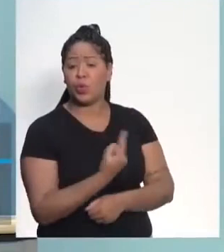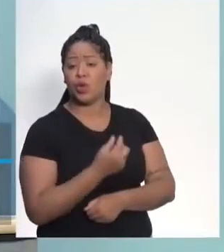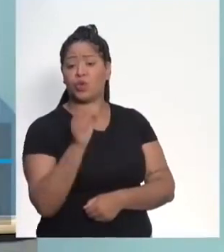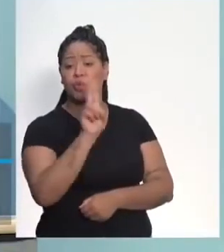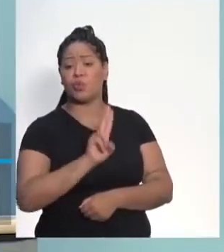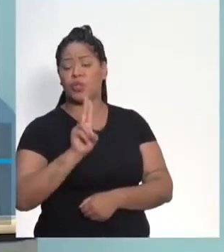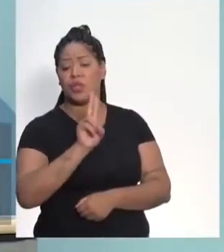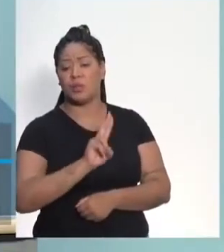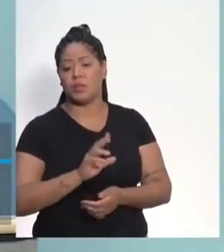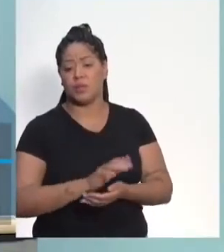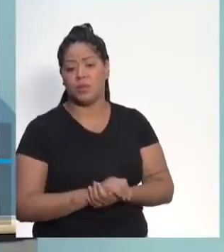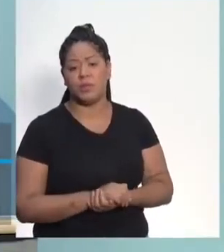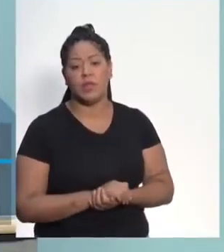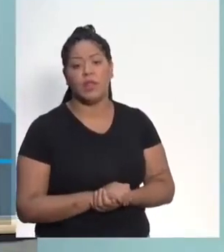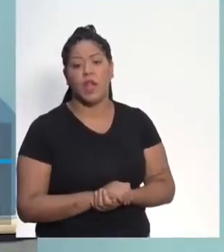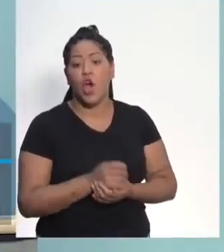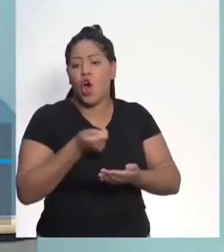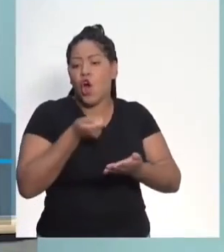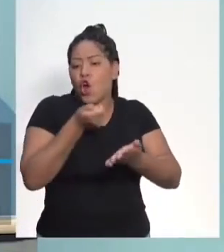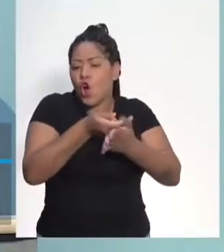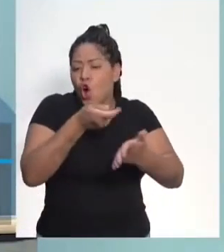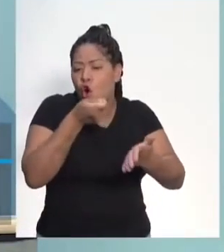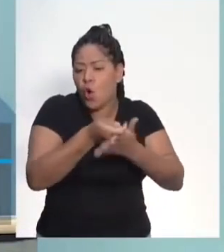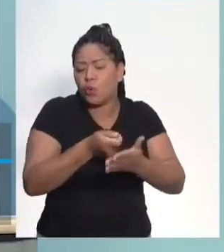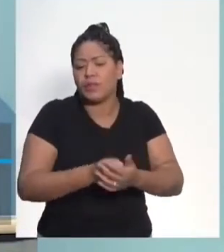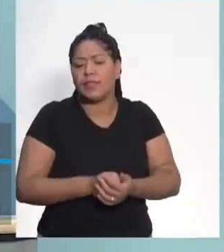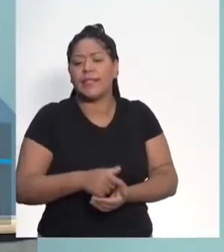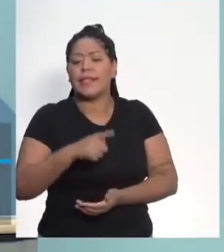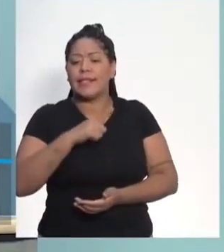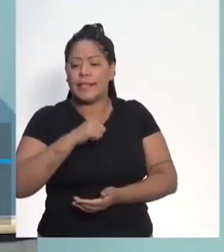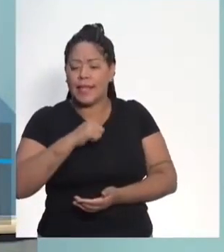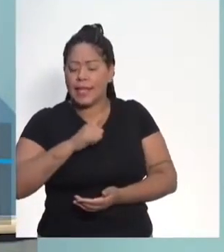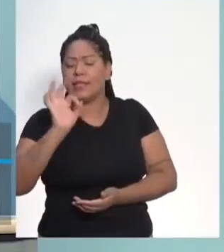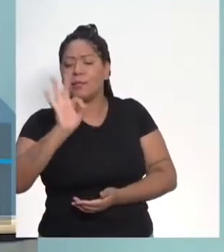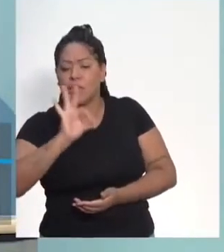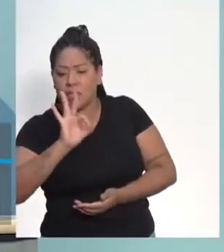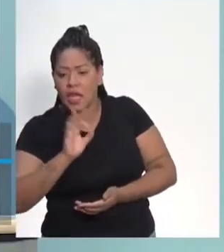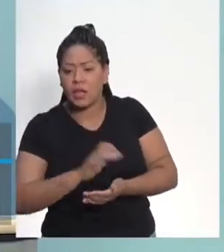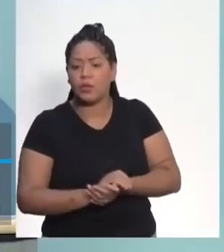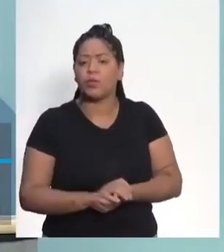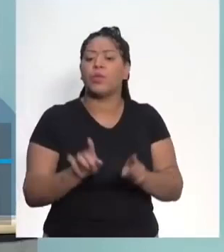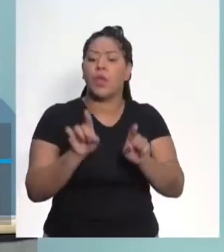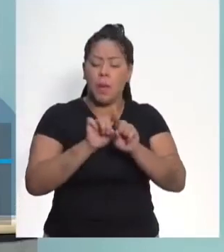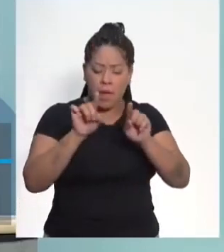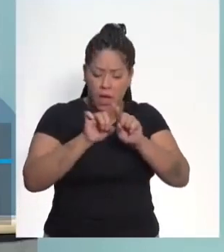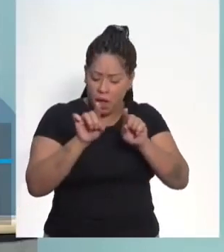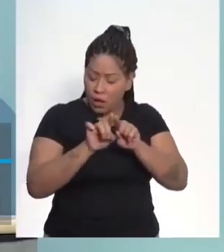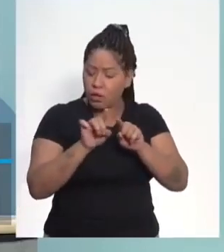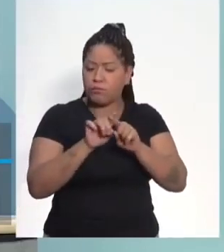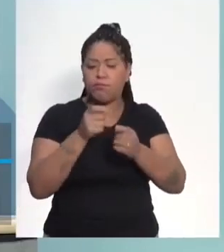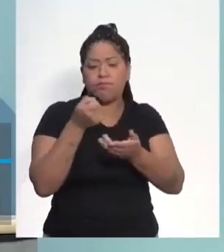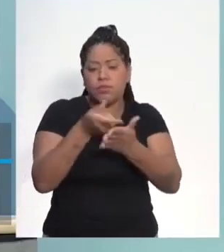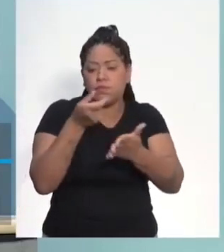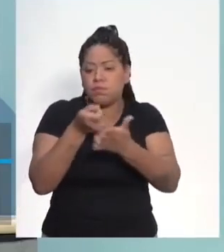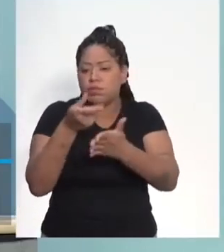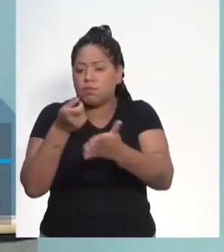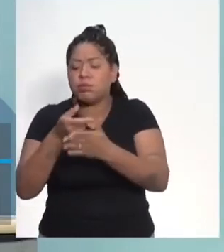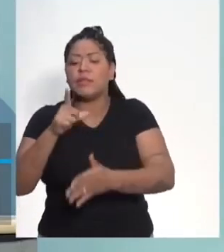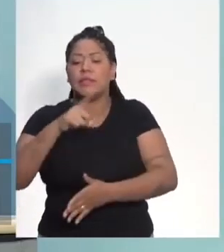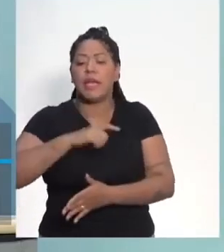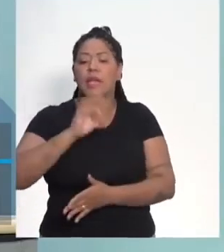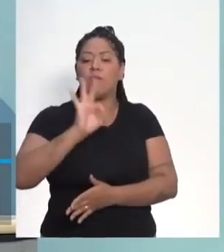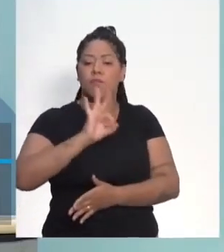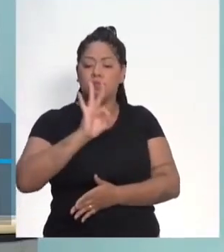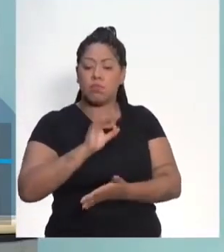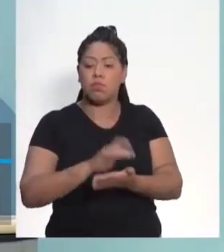pensar. Na conta que a gente vai pagar, tem os percentuais de taxa. Quando a gente vai fazer uma compra, tem os percentuais. né? Até